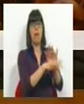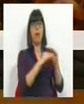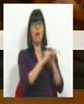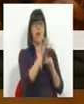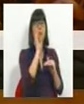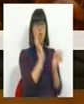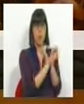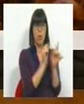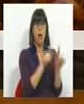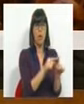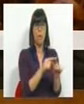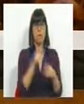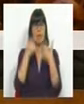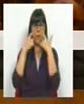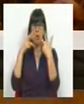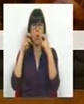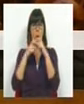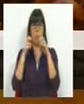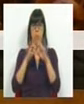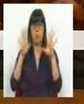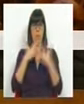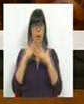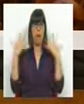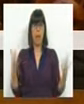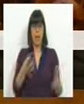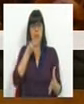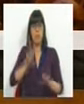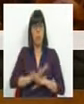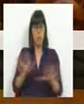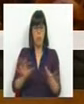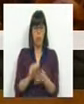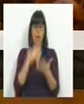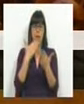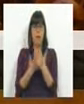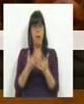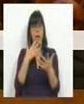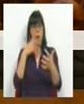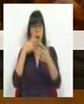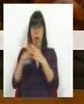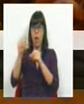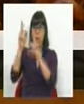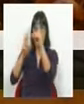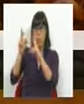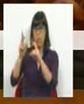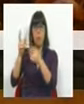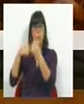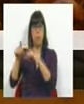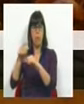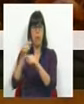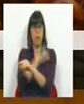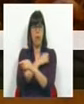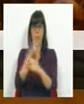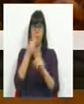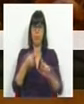Segurança Social é um pecado imperdoável. Lançá-lo na especulação imobiliária é